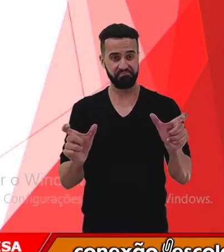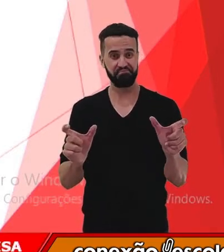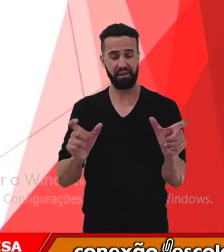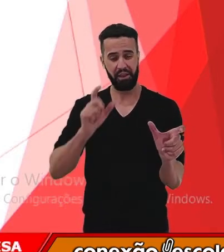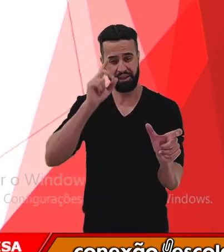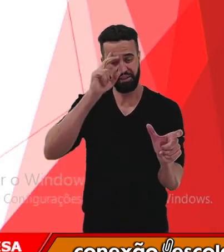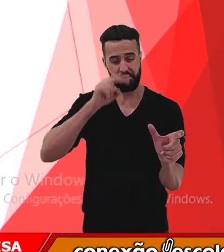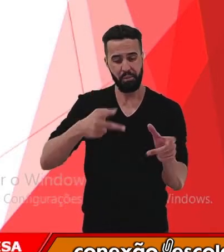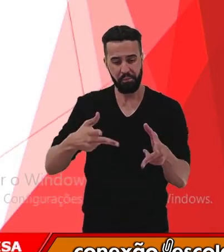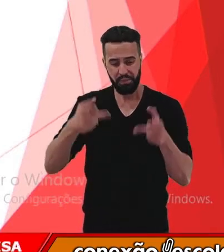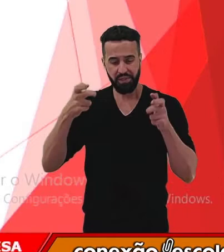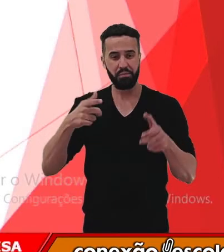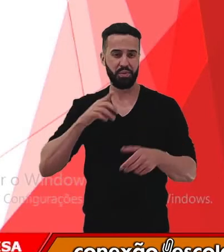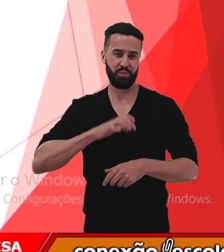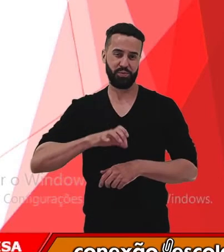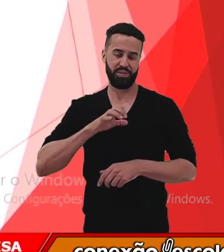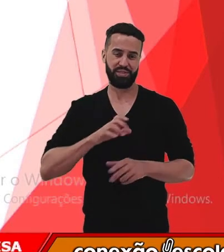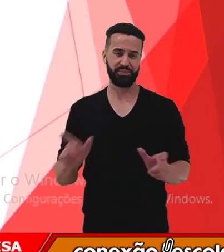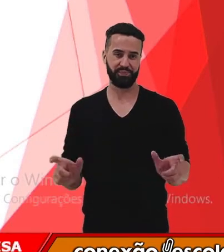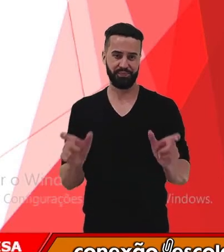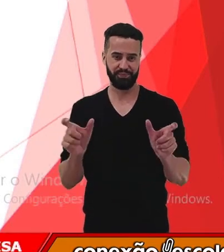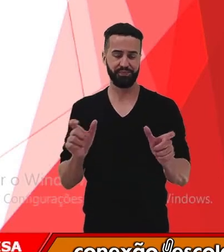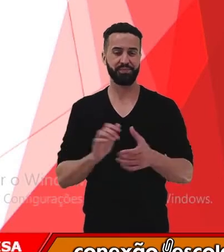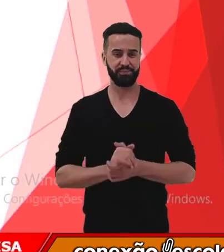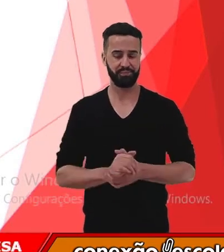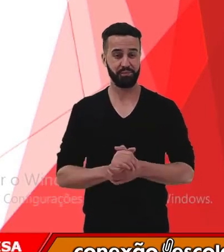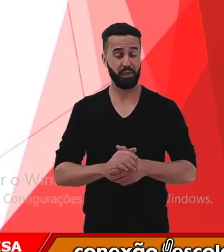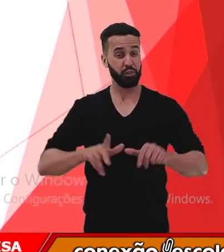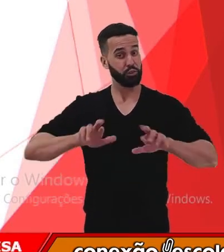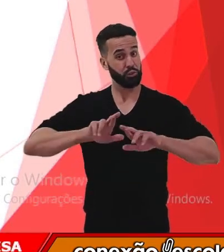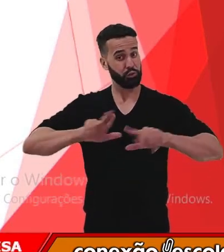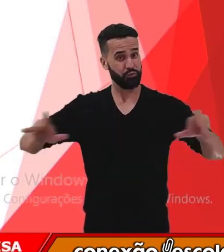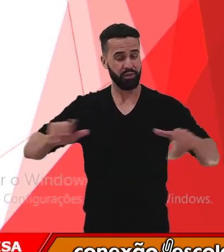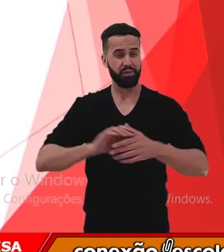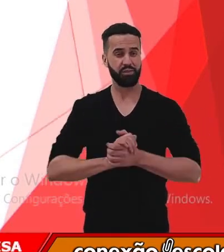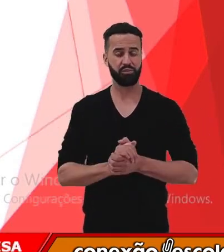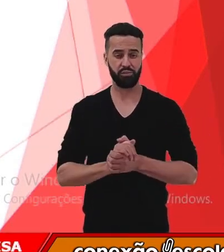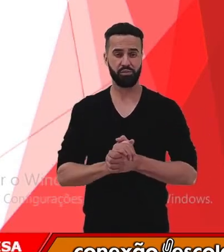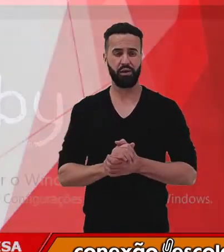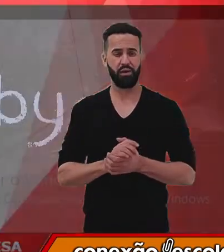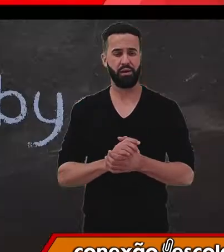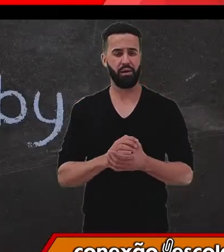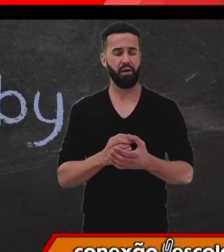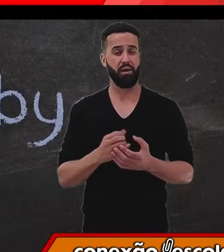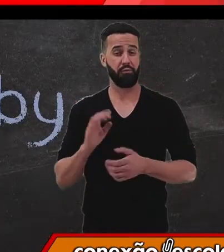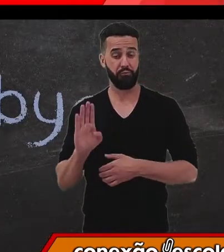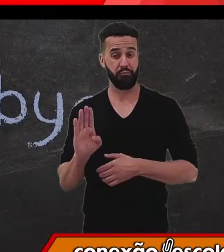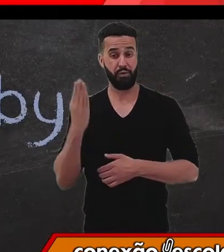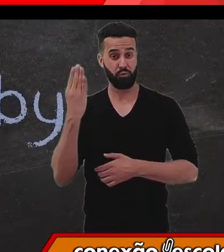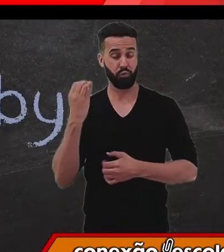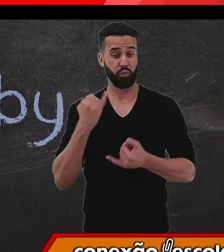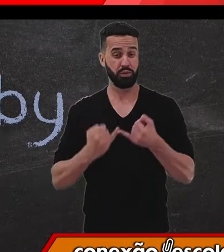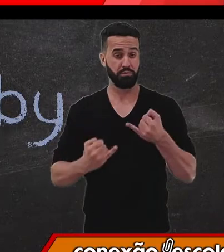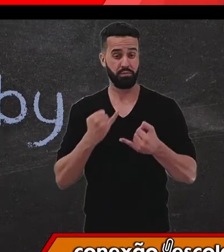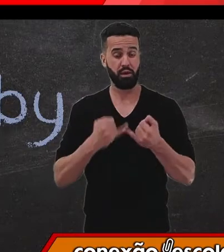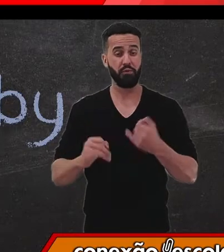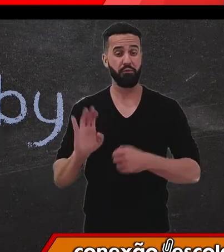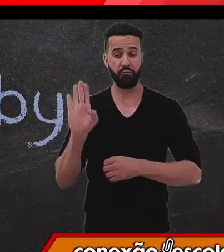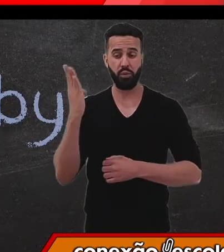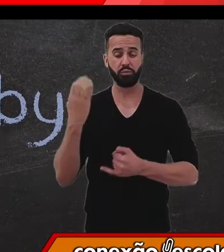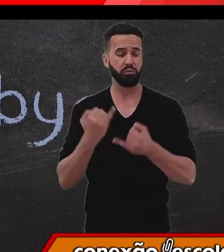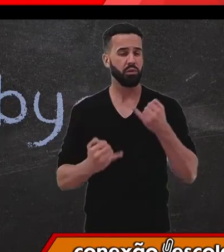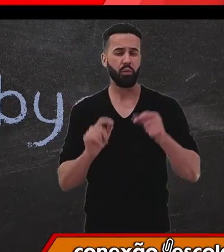vocabulário em português. Ao contrário, é um pouco diferente dos falsos cognatos. Professor, o que são